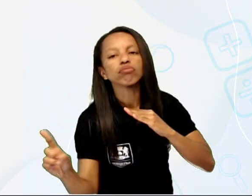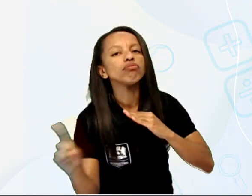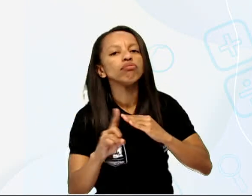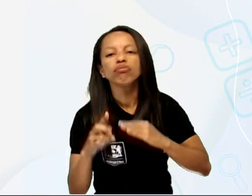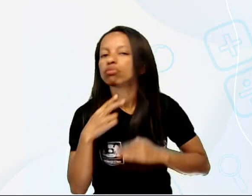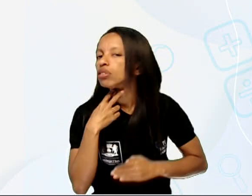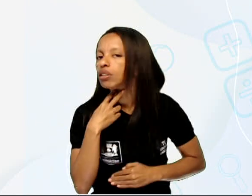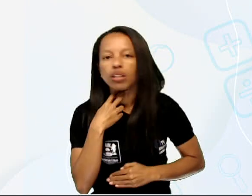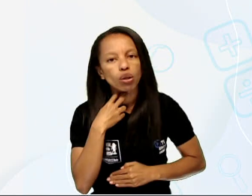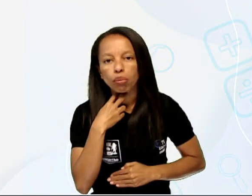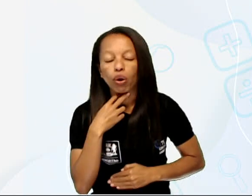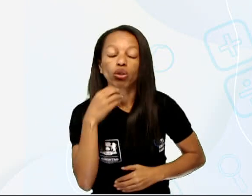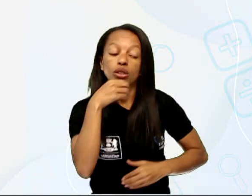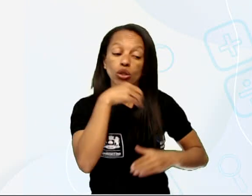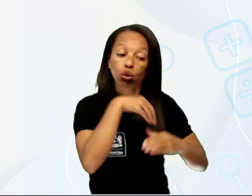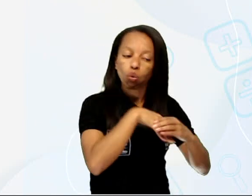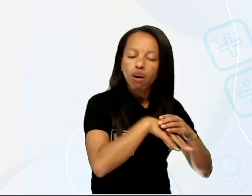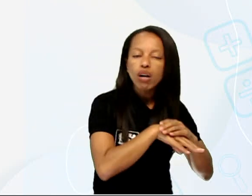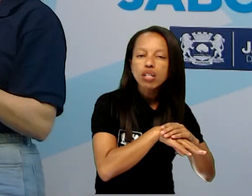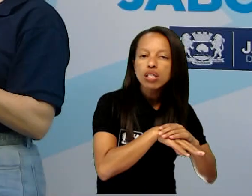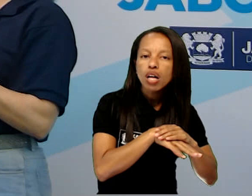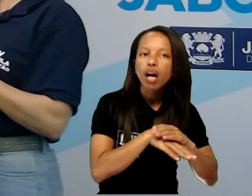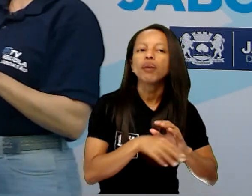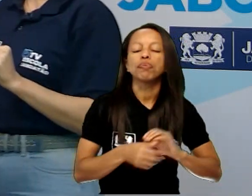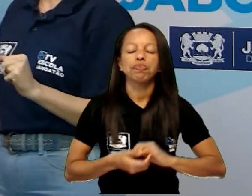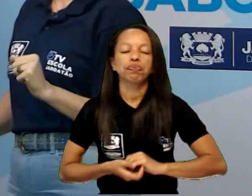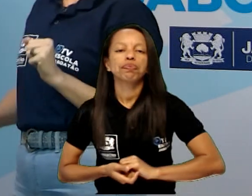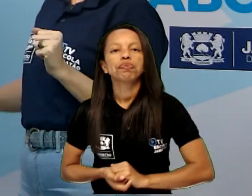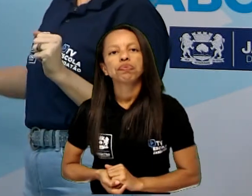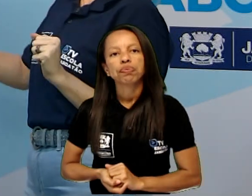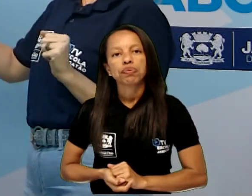precisa manusear e guardar para não causar acidentes, ok?